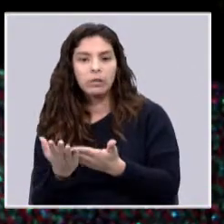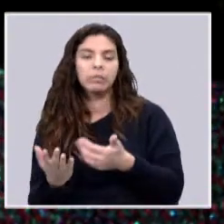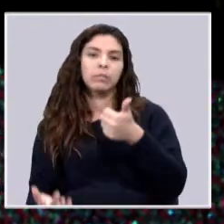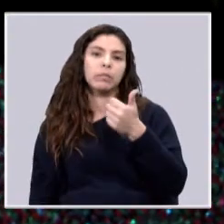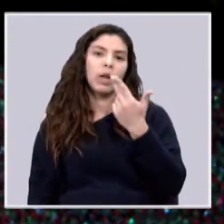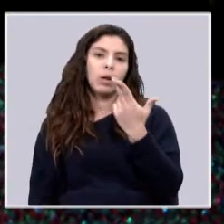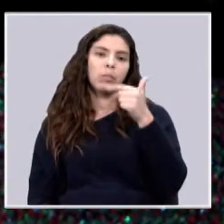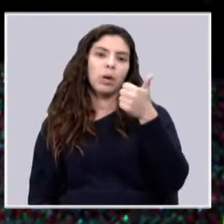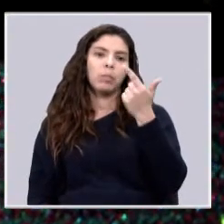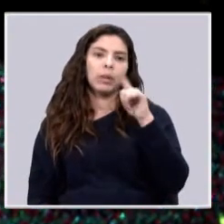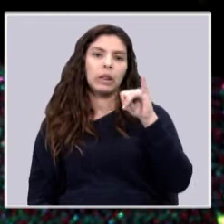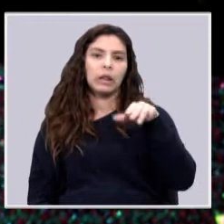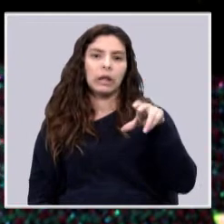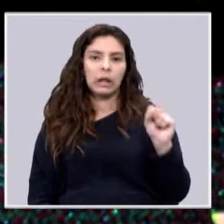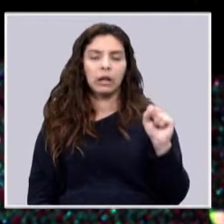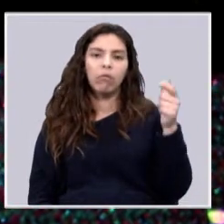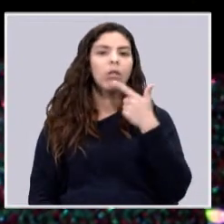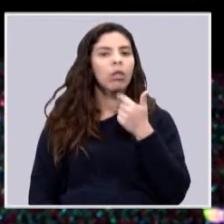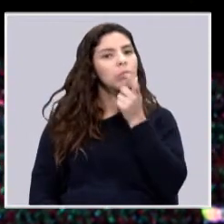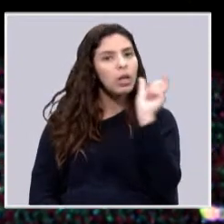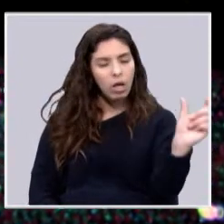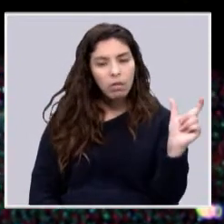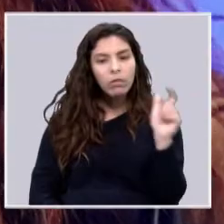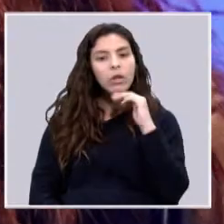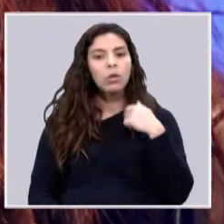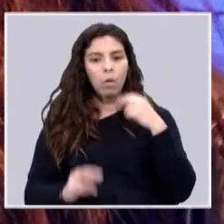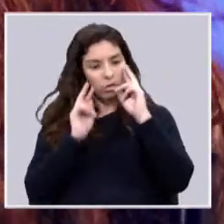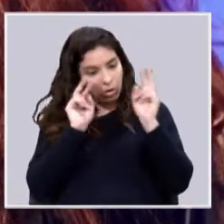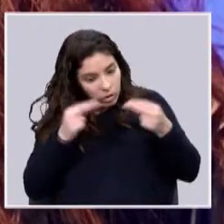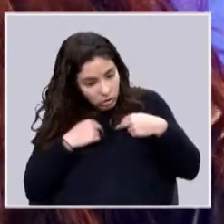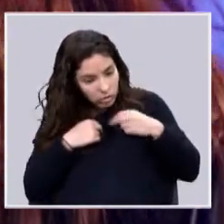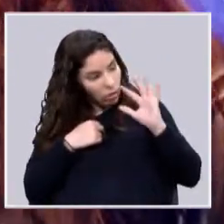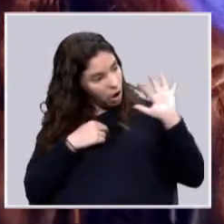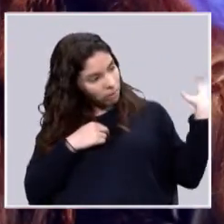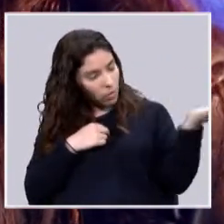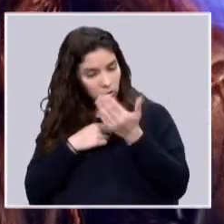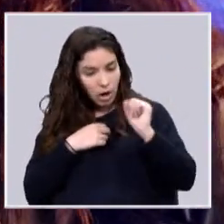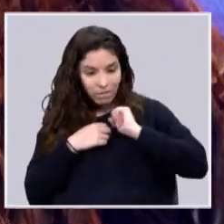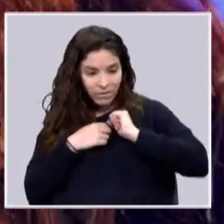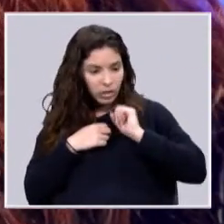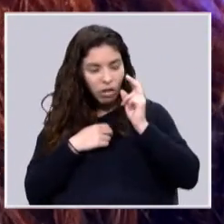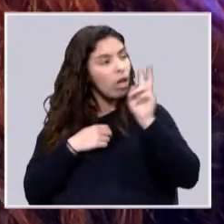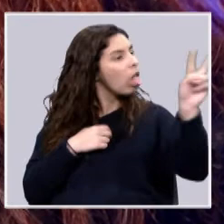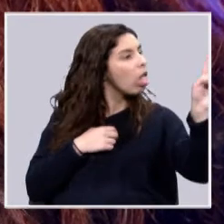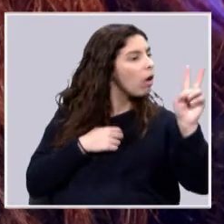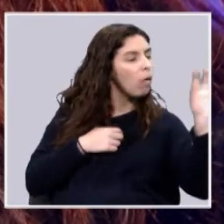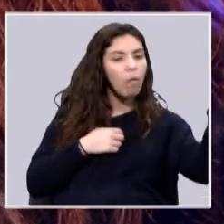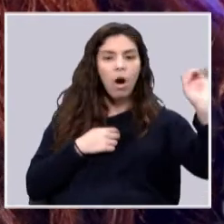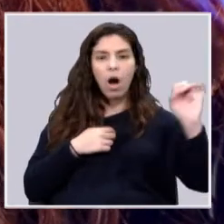é bubbly. Mostra que eu, muitas vezes, estou tão focada no meu mundinho ou na minha realidade